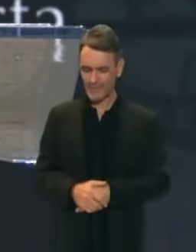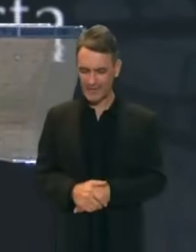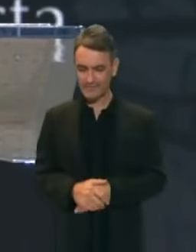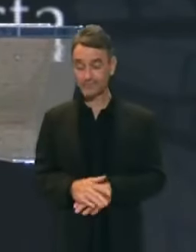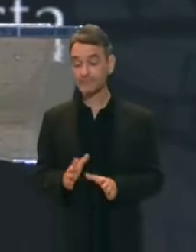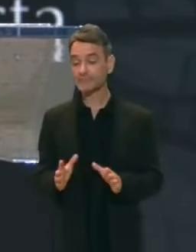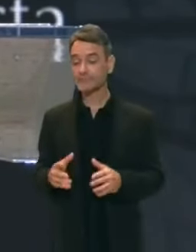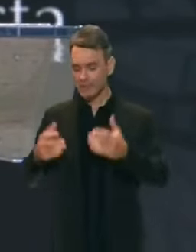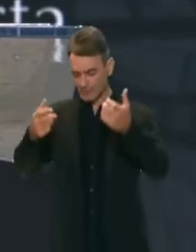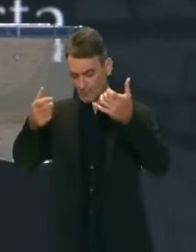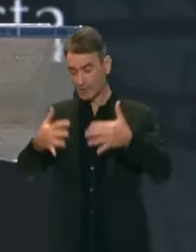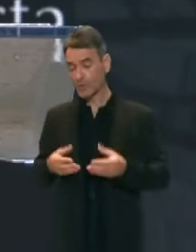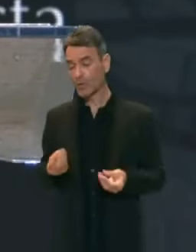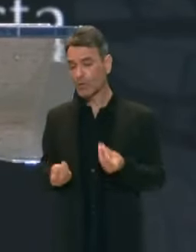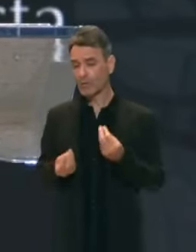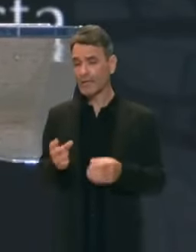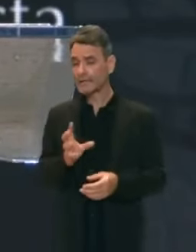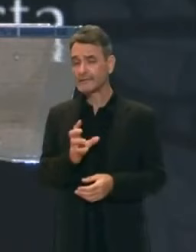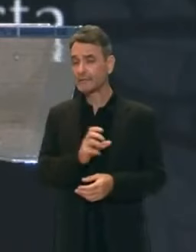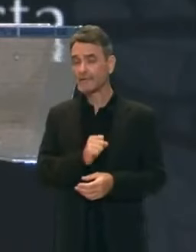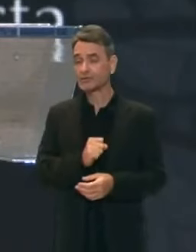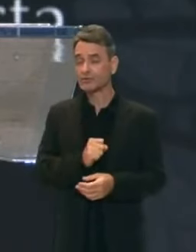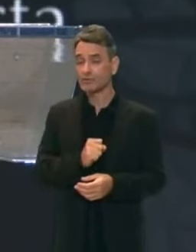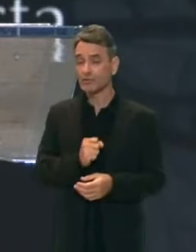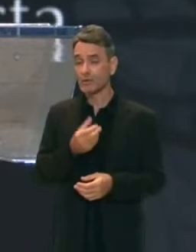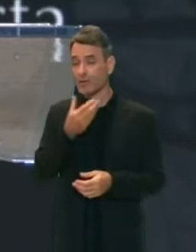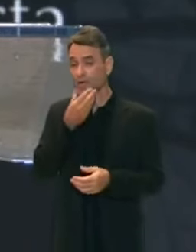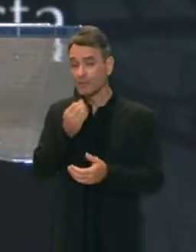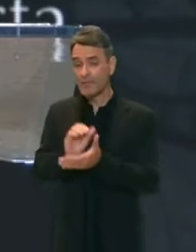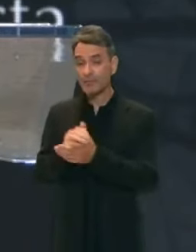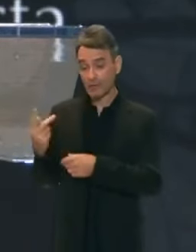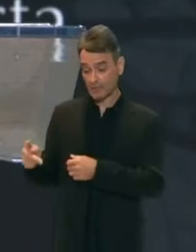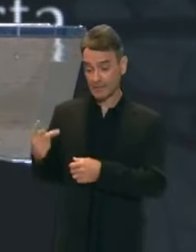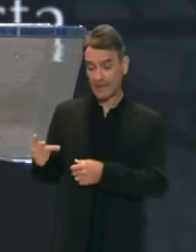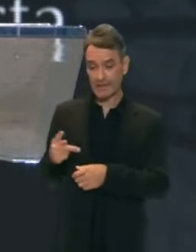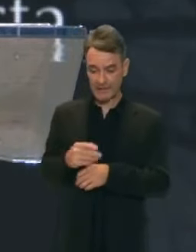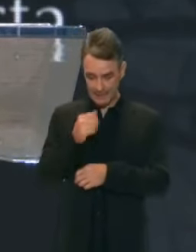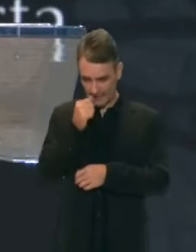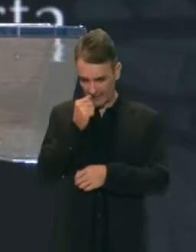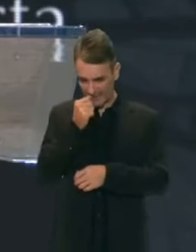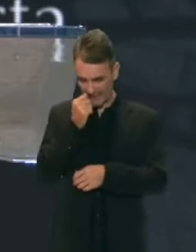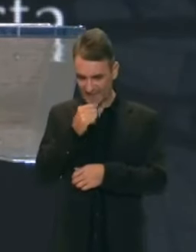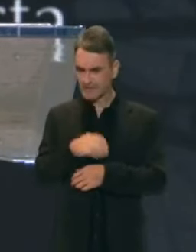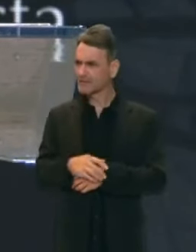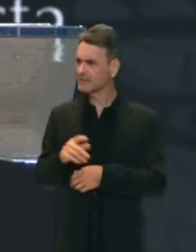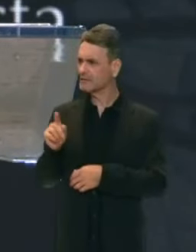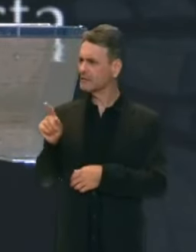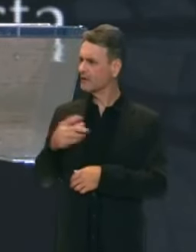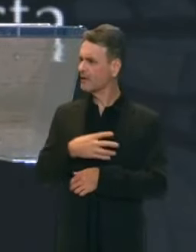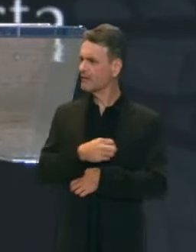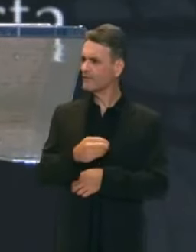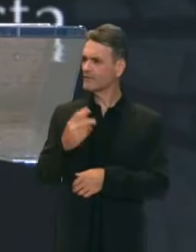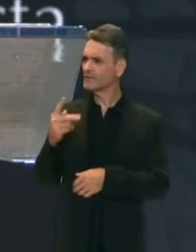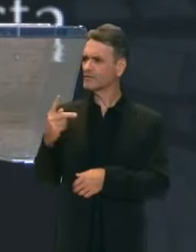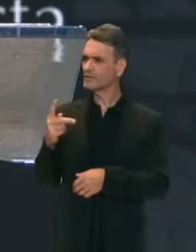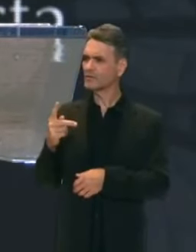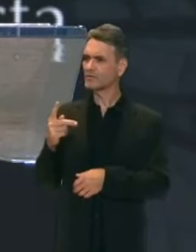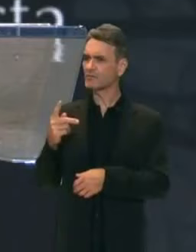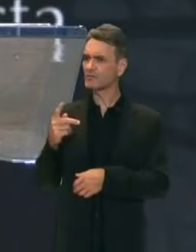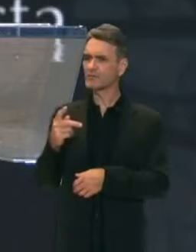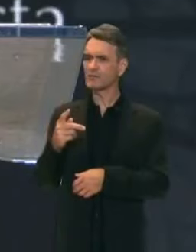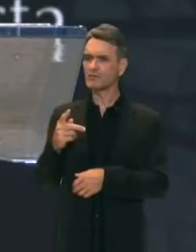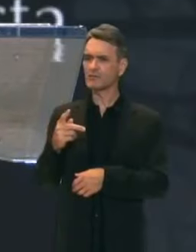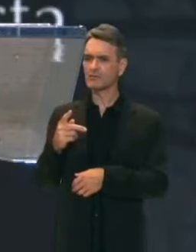se apaixonou pelo marido dela. O marido dela é seu filho, né, Gerson? Seu filho, né?